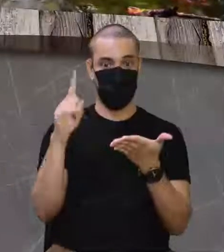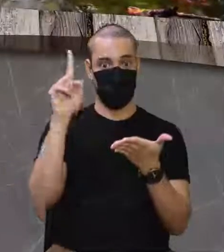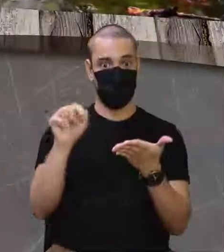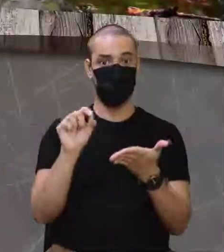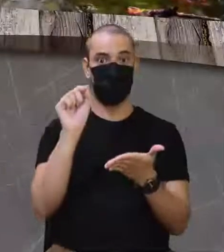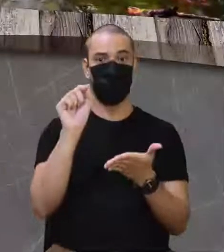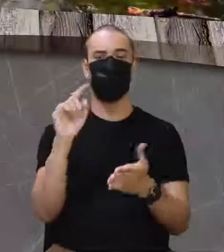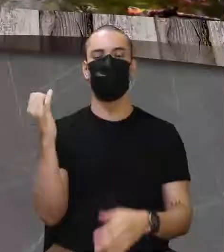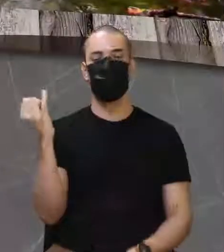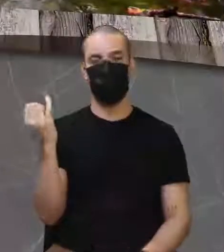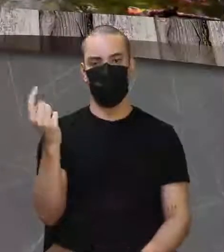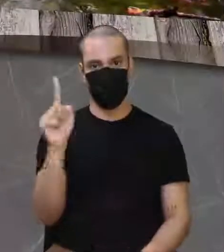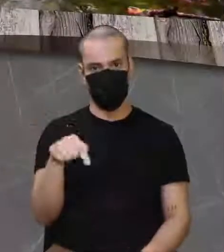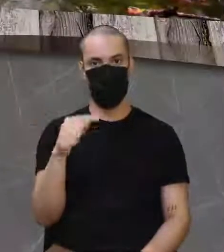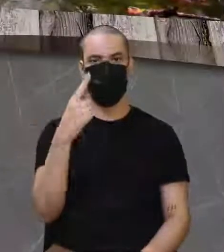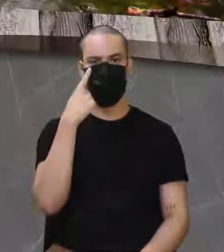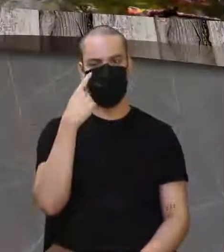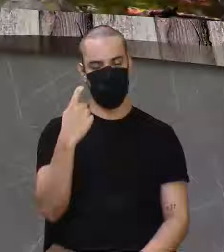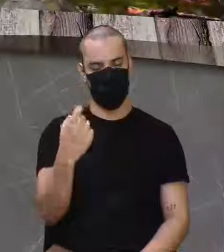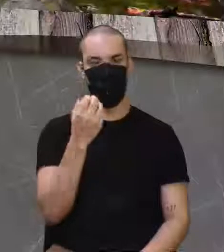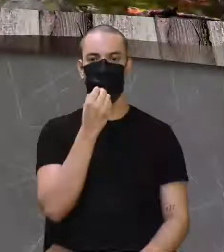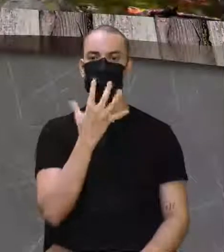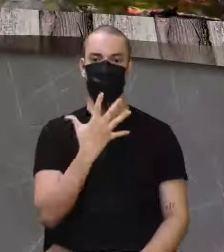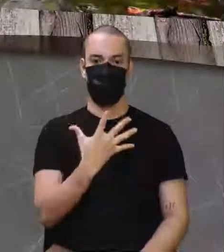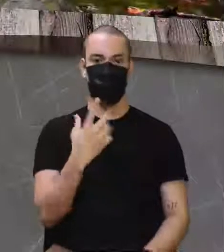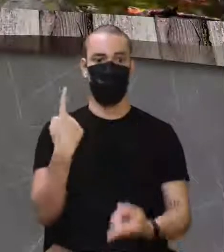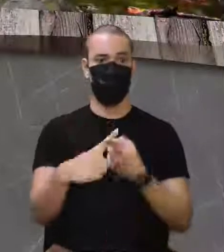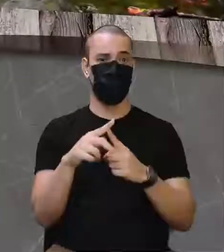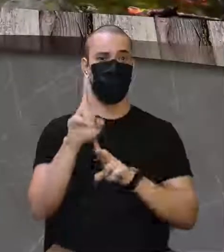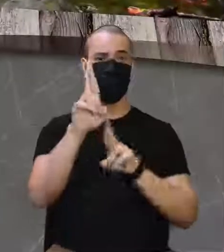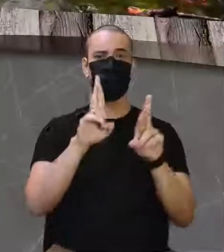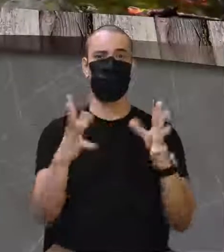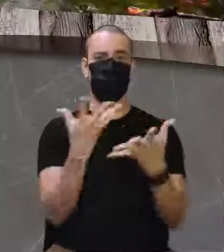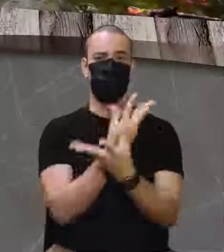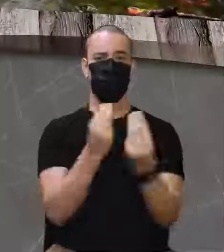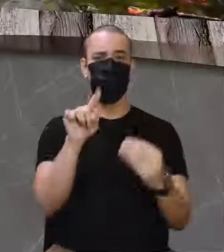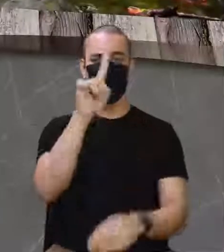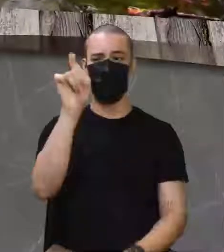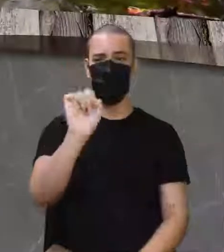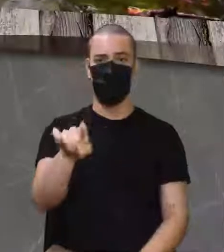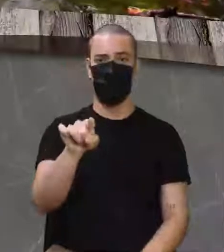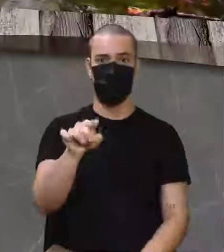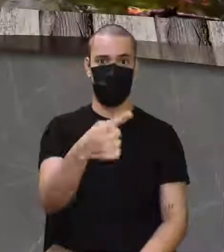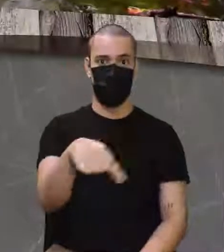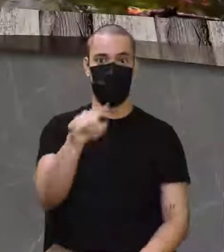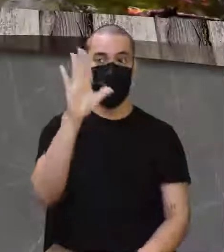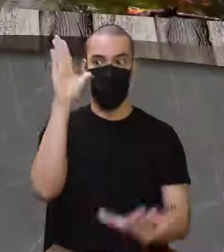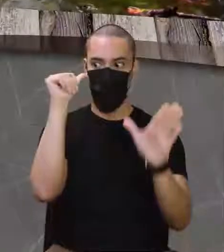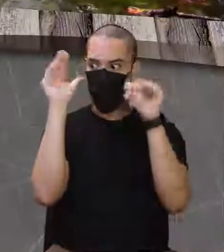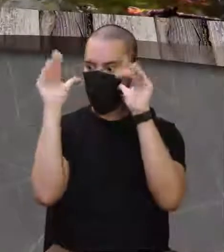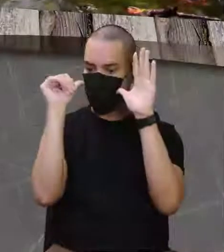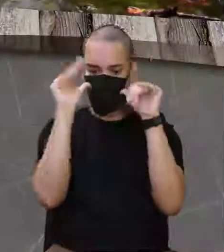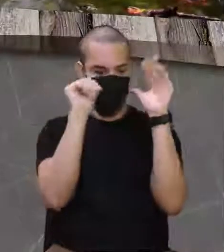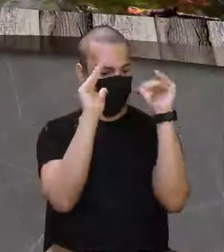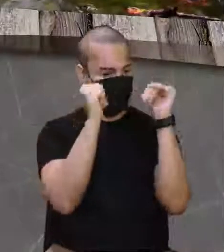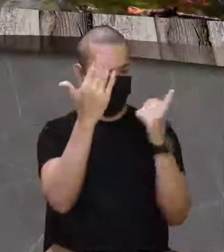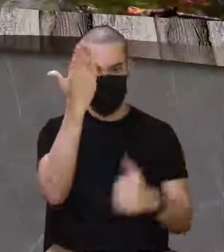assunto muito interessante, porque eu sempre falo, responde muitas questões que muitos alunos são curiosos,